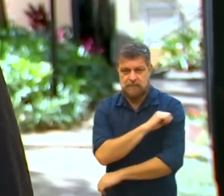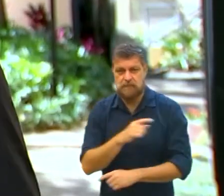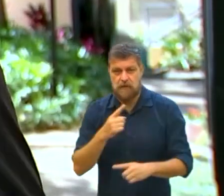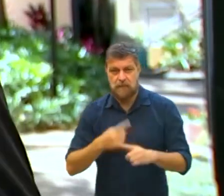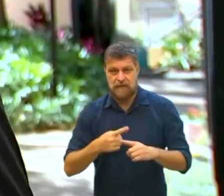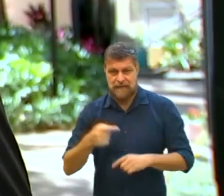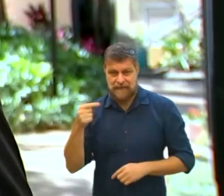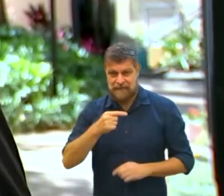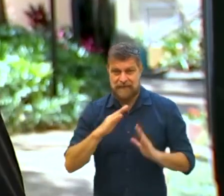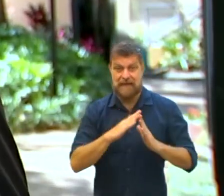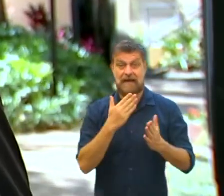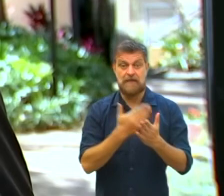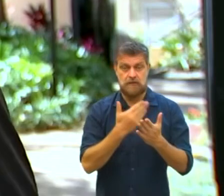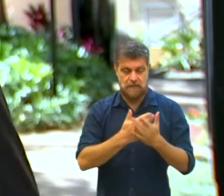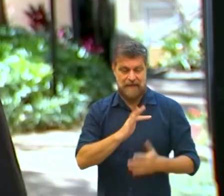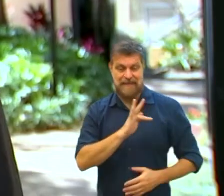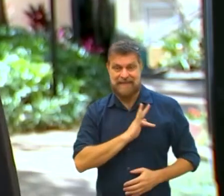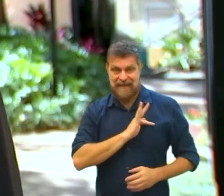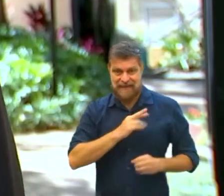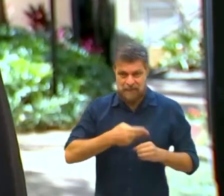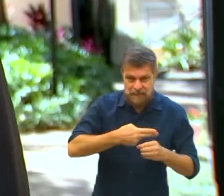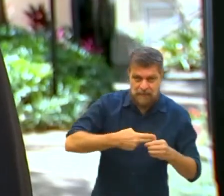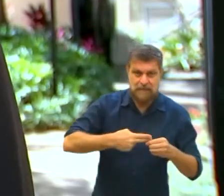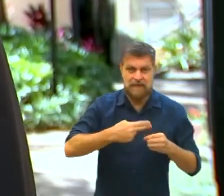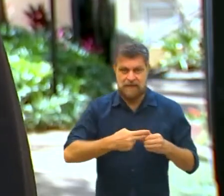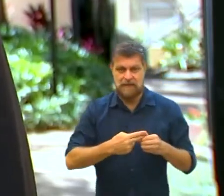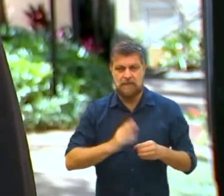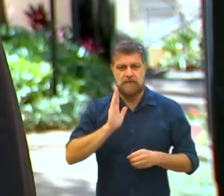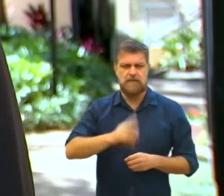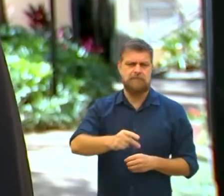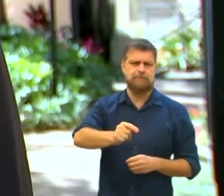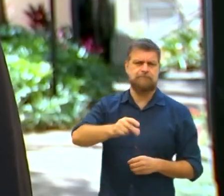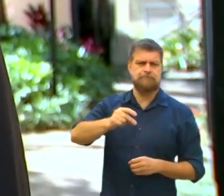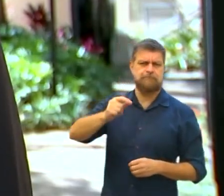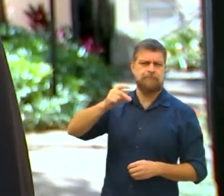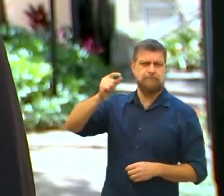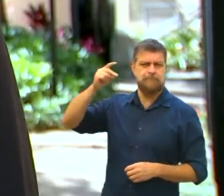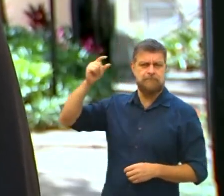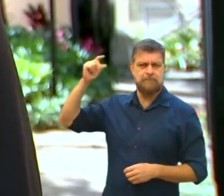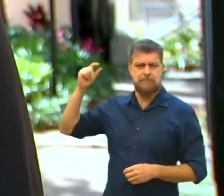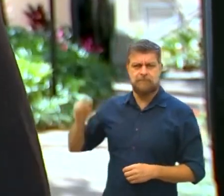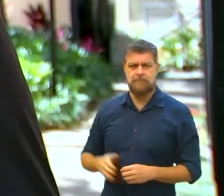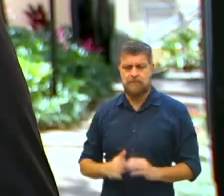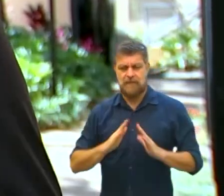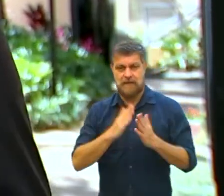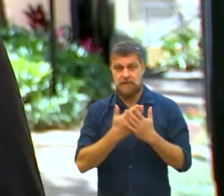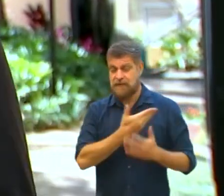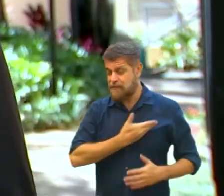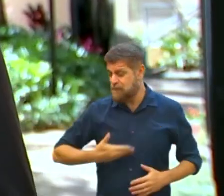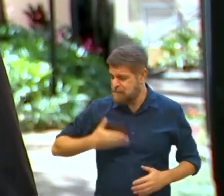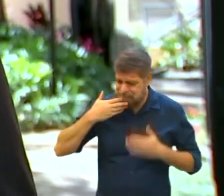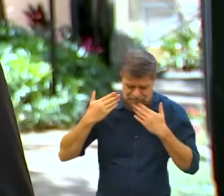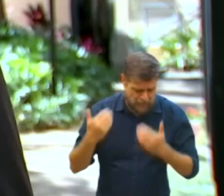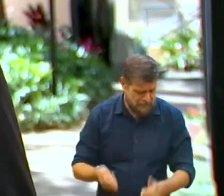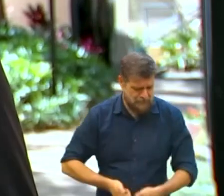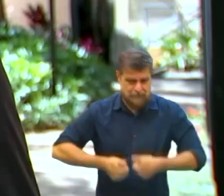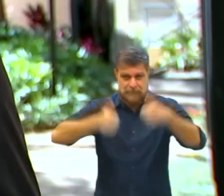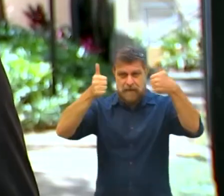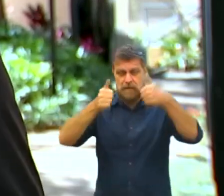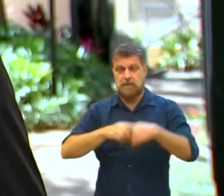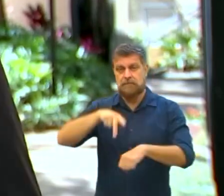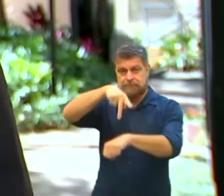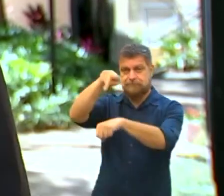alunos, porque ele abriga o Colégio Técnico da Unicamp há muito tempo, né? Uma das melhores escolas públicas da cidade